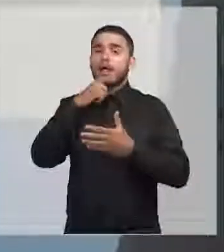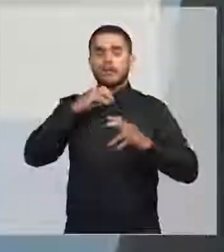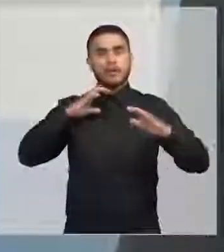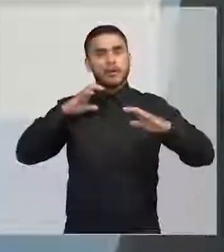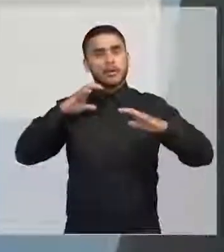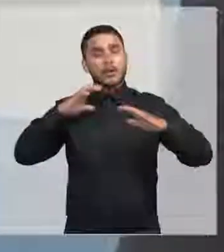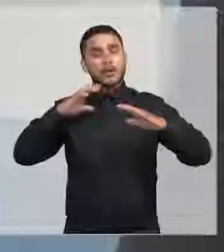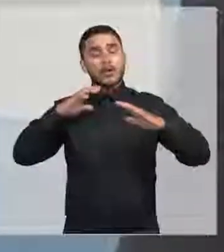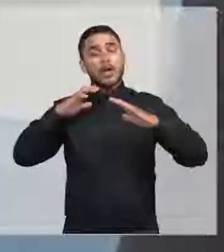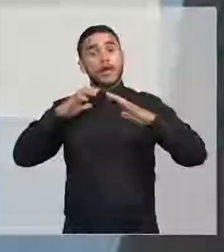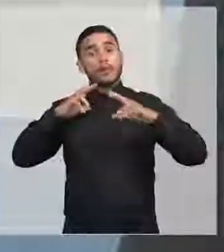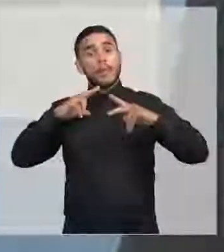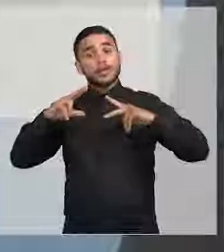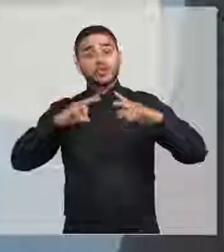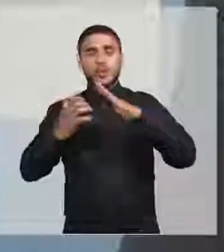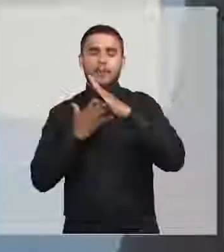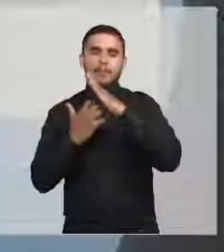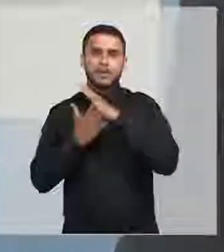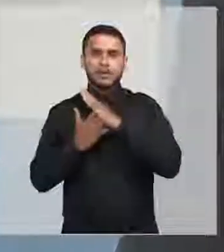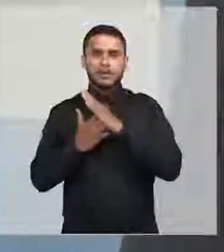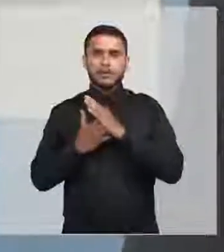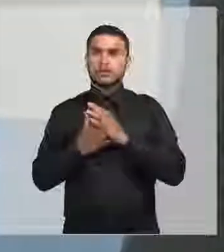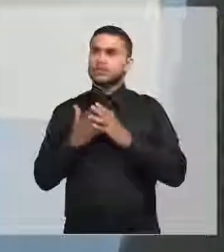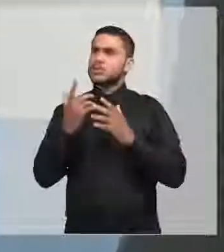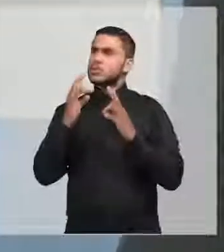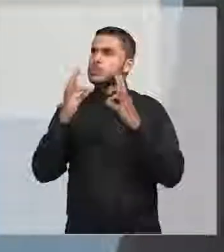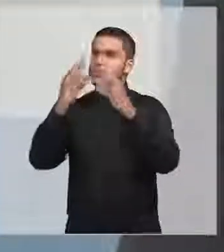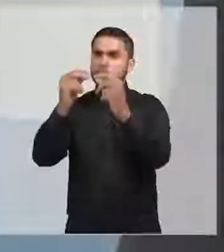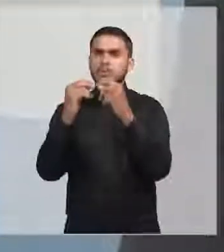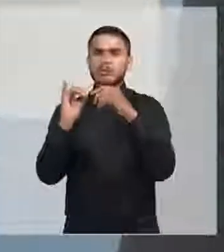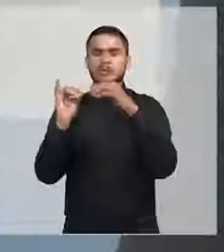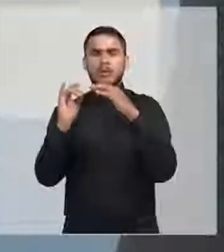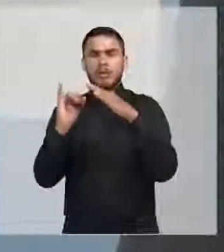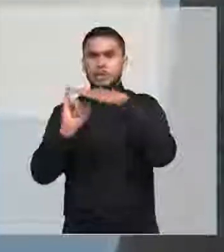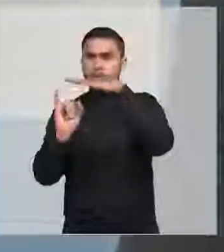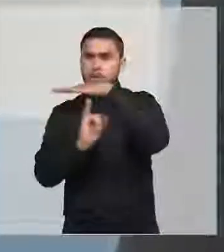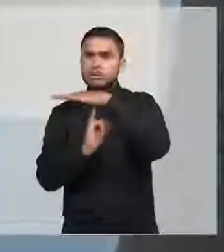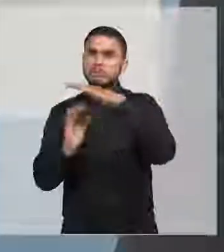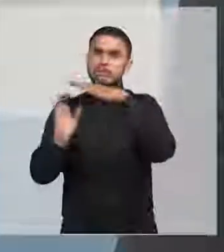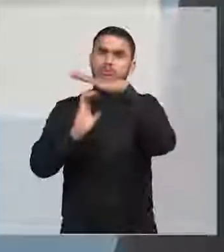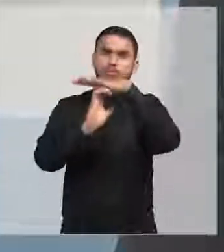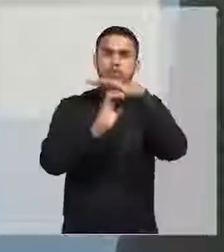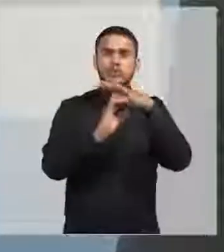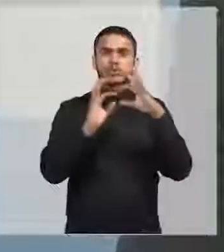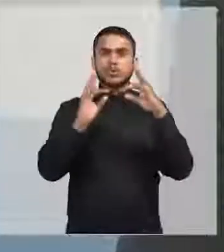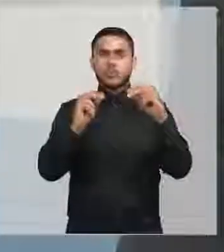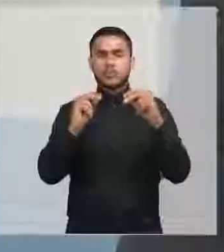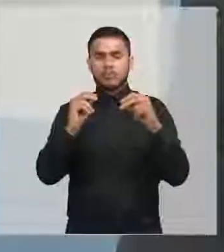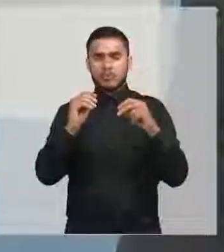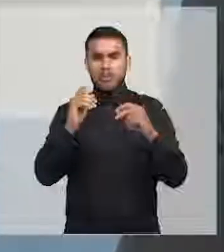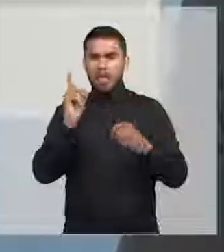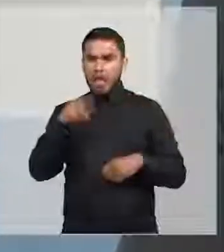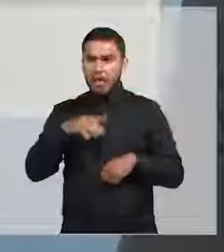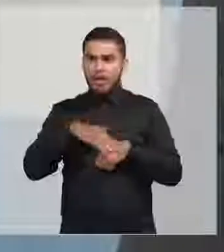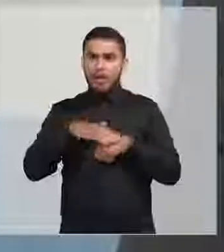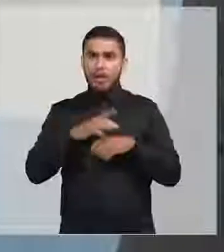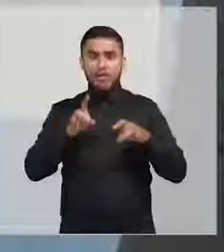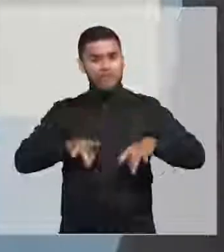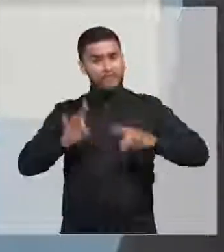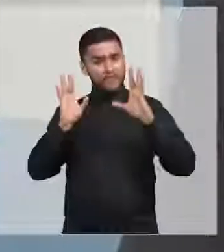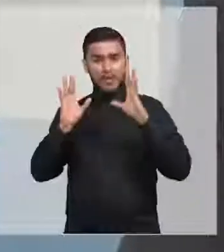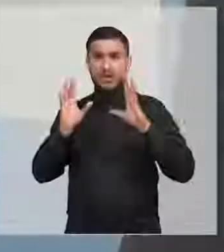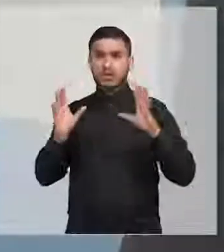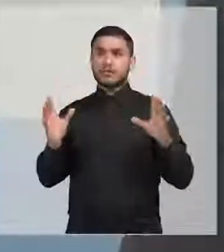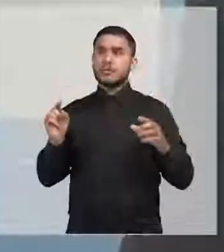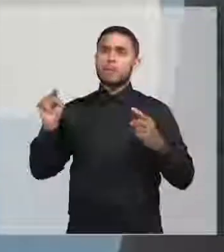Estatal de comunicação não existe, vai ser vendida. As estatais que tem aí, ele falou que ele vai vender no